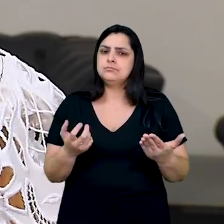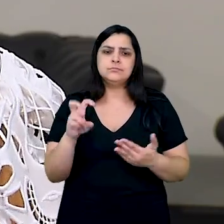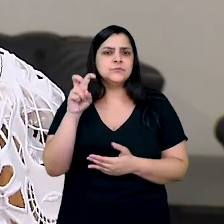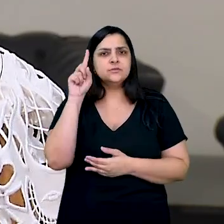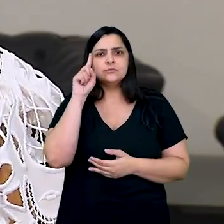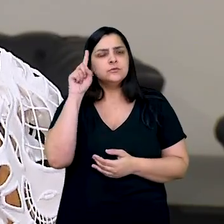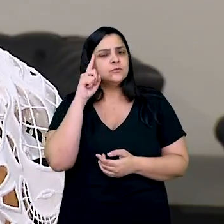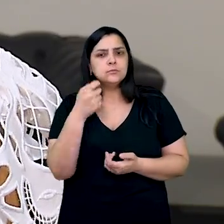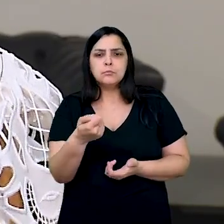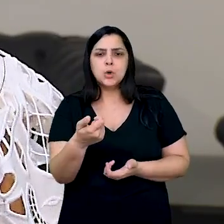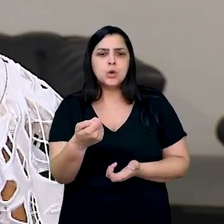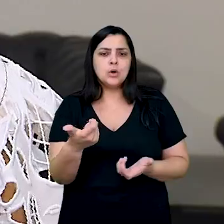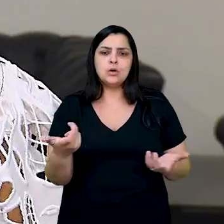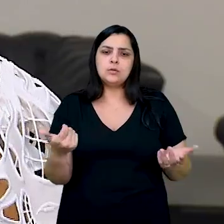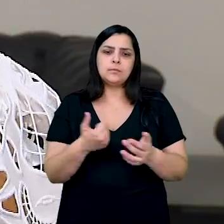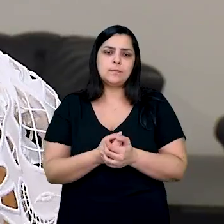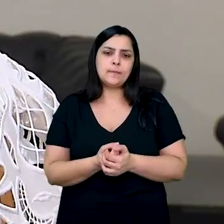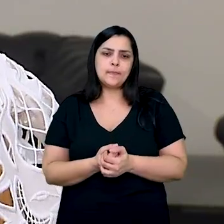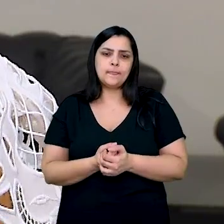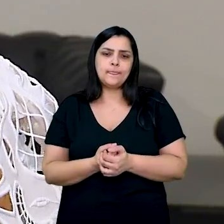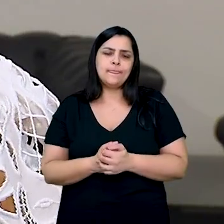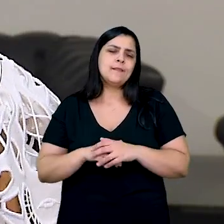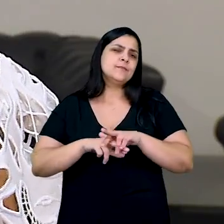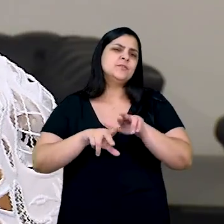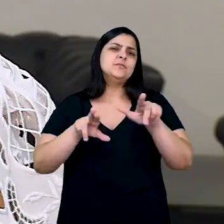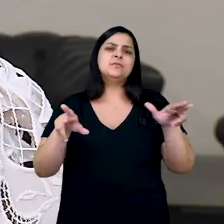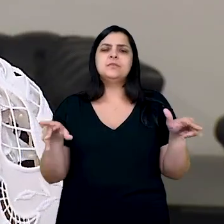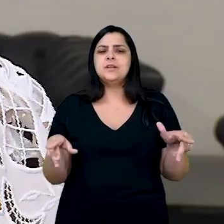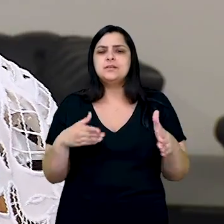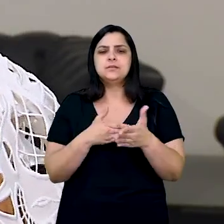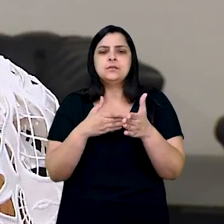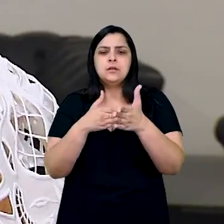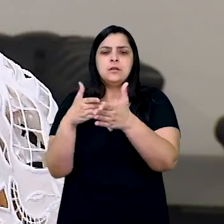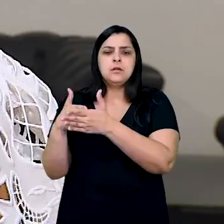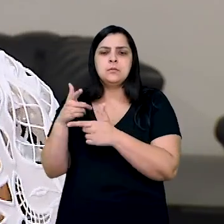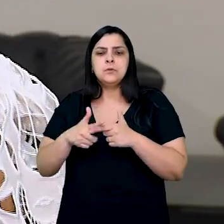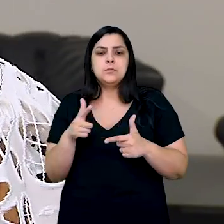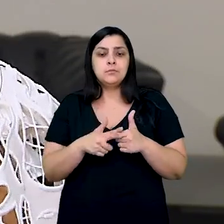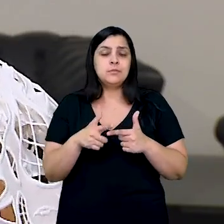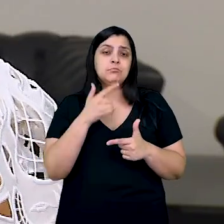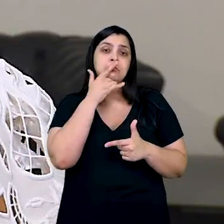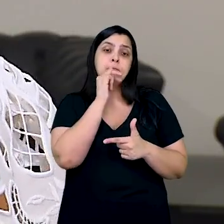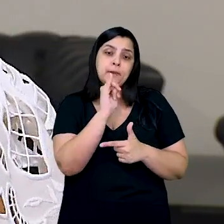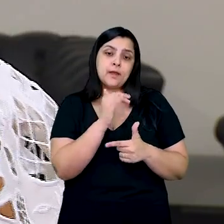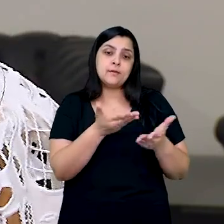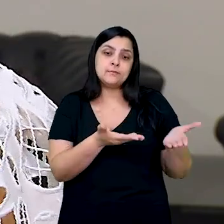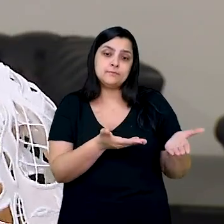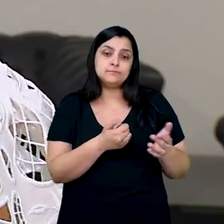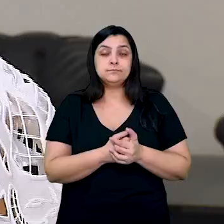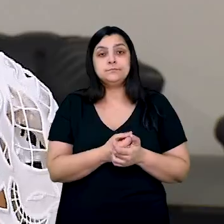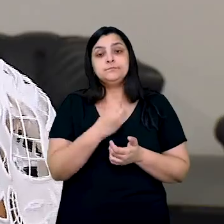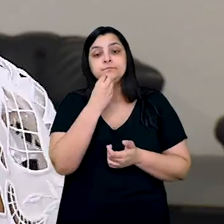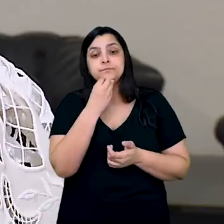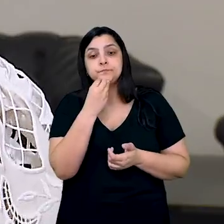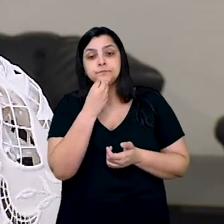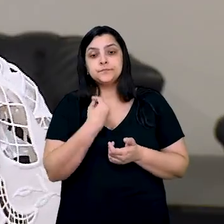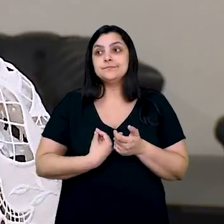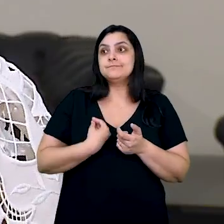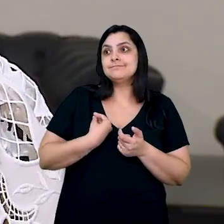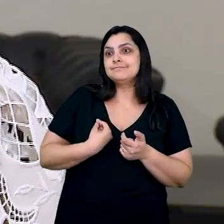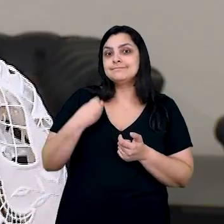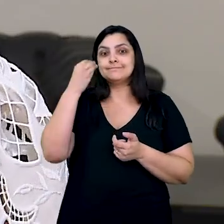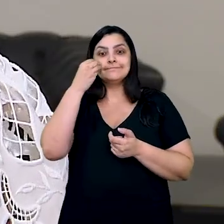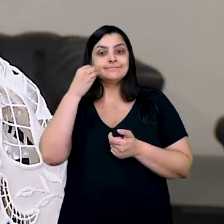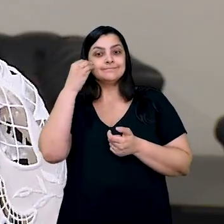de 5 dias. 5 dias é muito pouco e causa diversos problemas, não só para o pai, que não tem a possibilidade